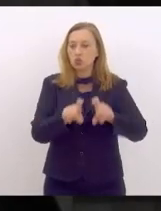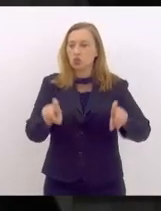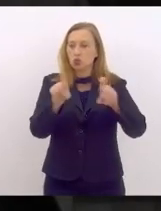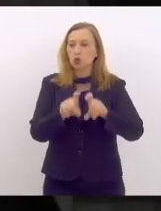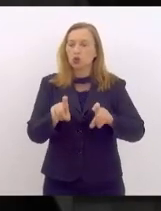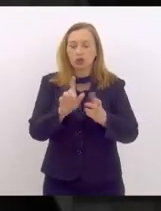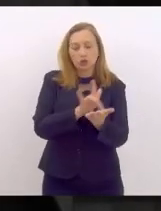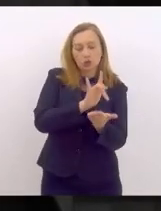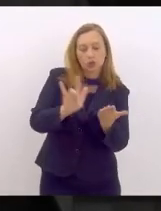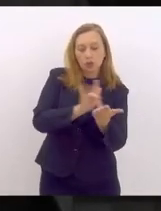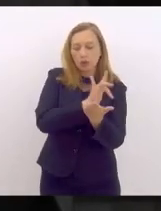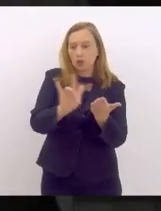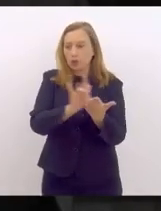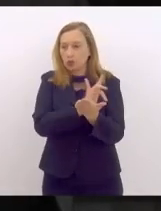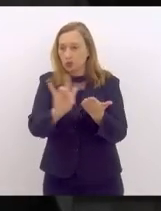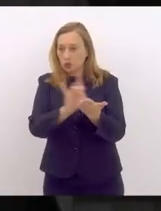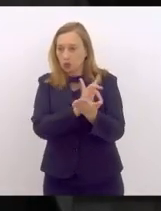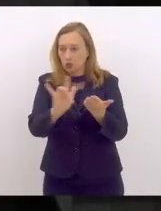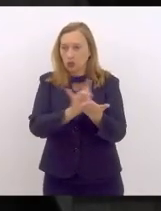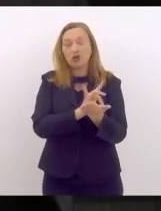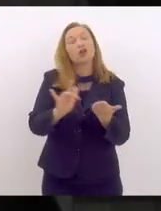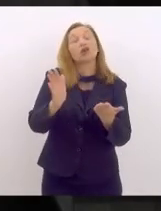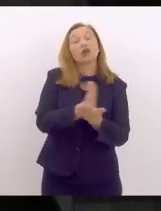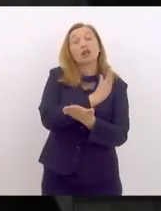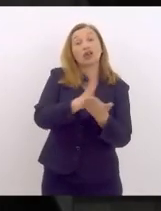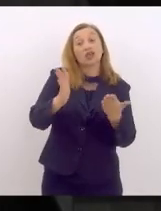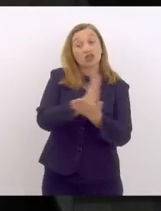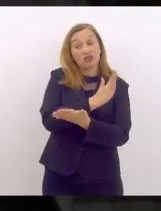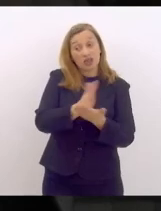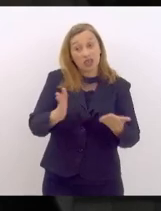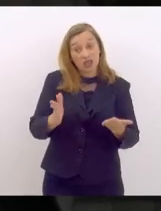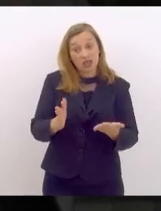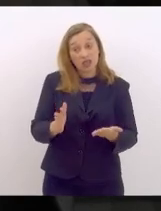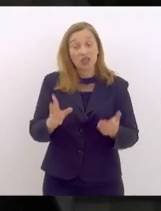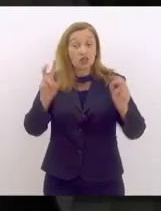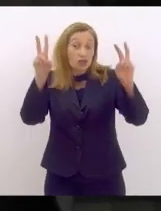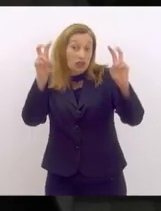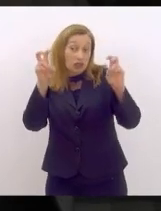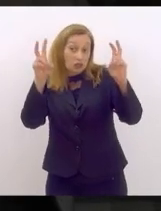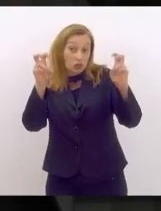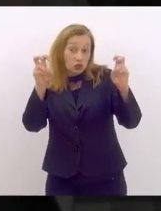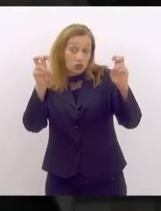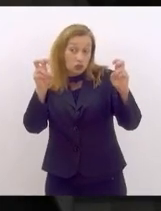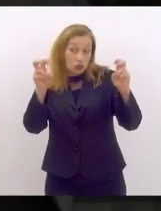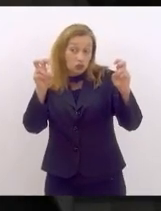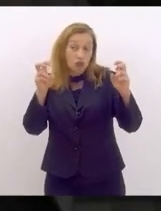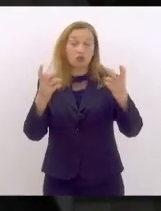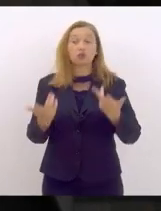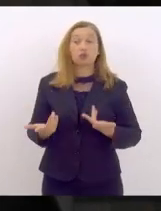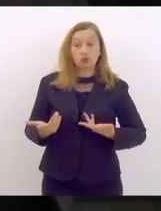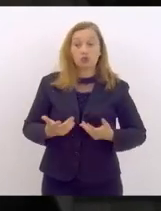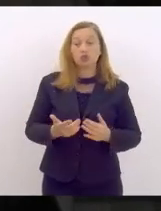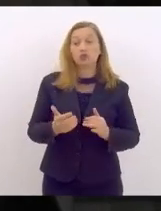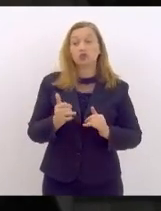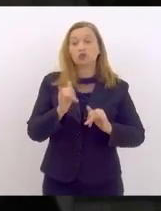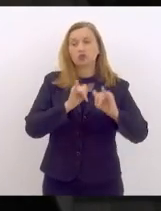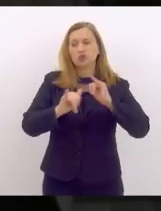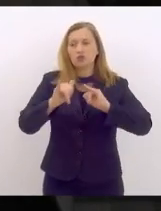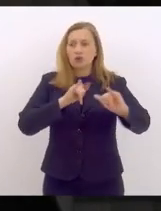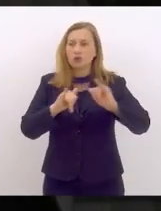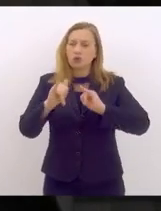todos os celulares e muitas vezes as matérias aí ela ali alocados